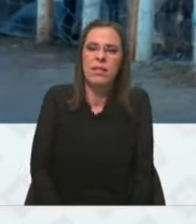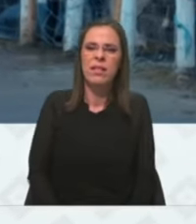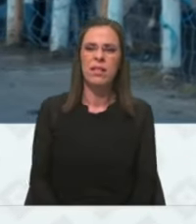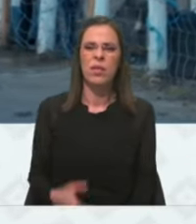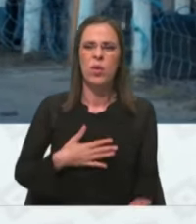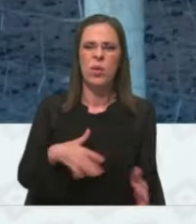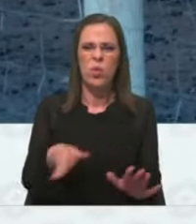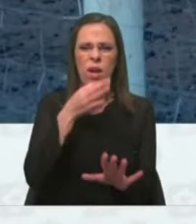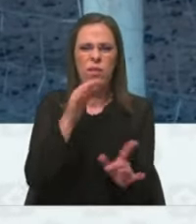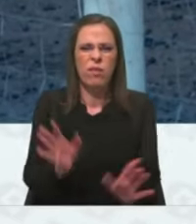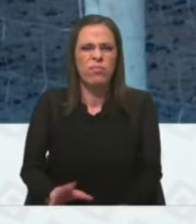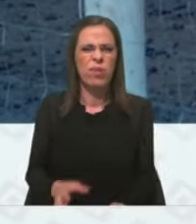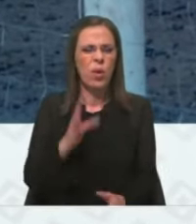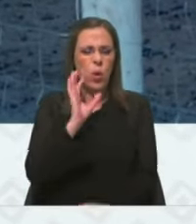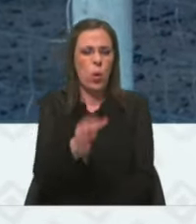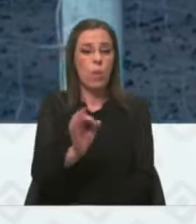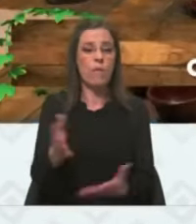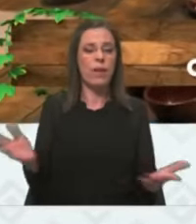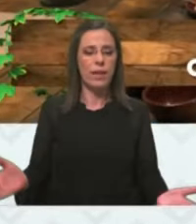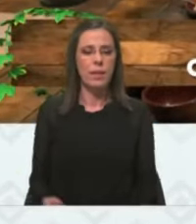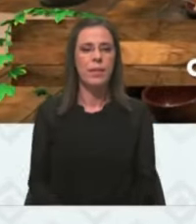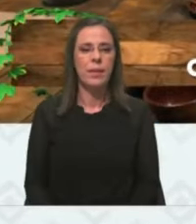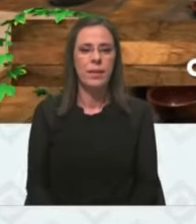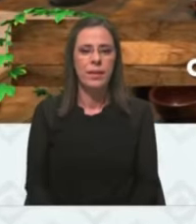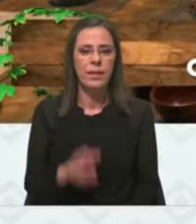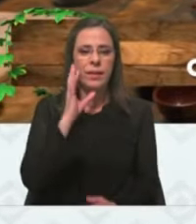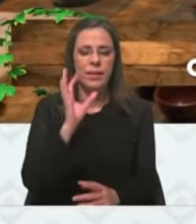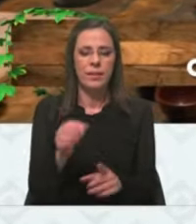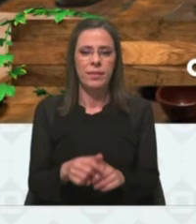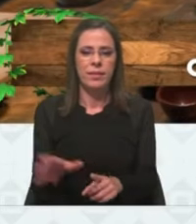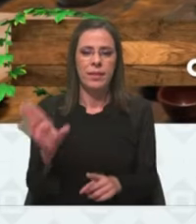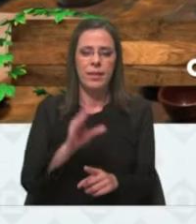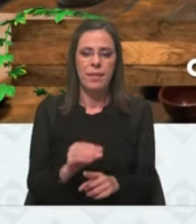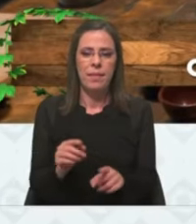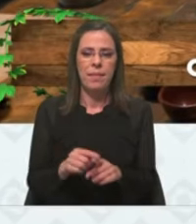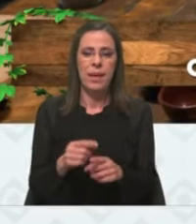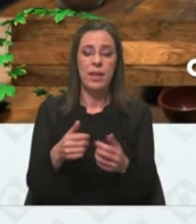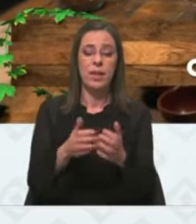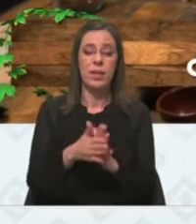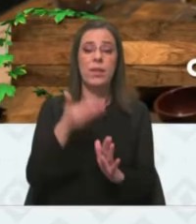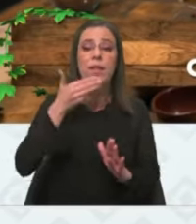quero estar agora a referenciar, não vale a pena. Isso para mim é a parte mais pequena de toda